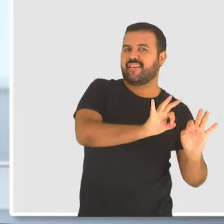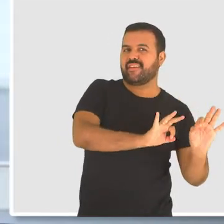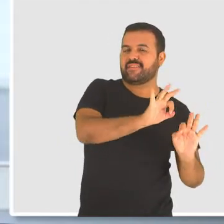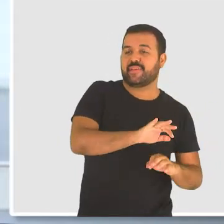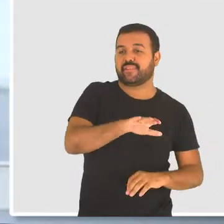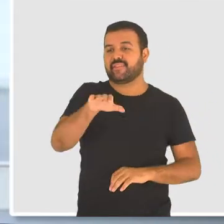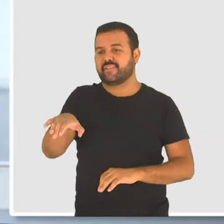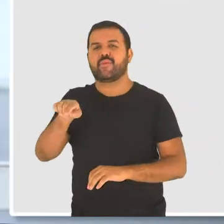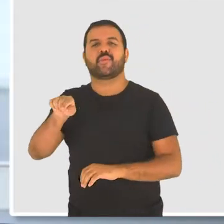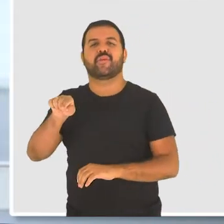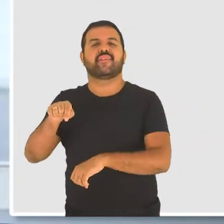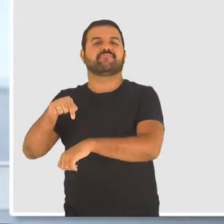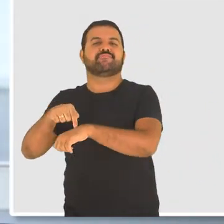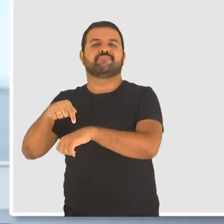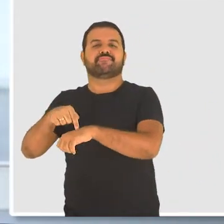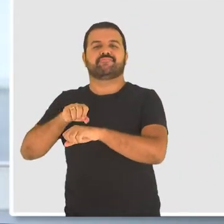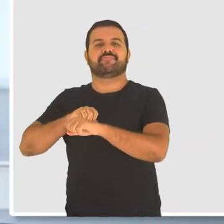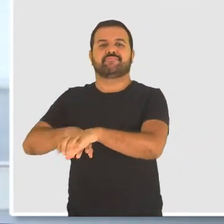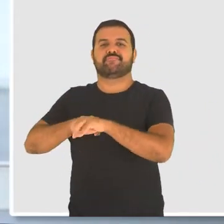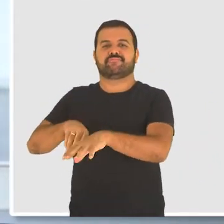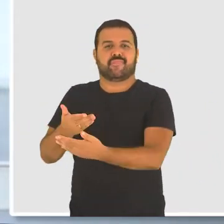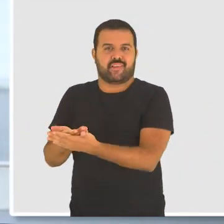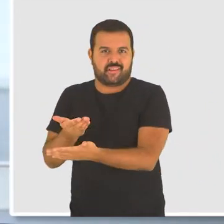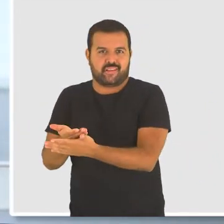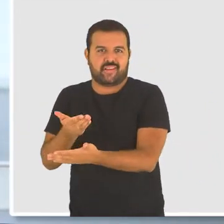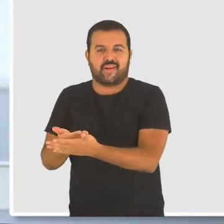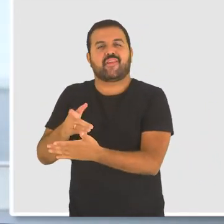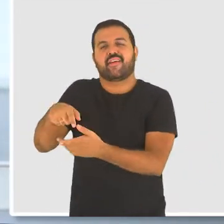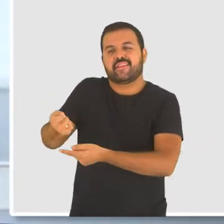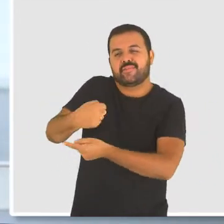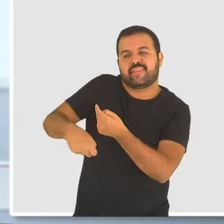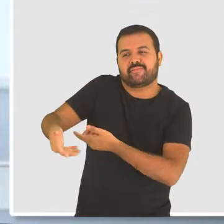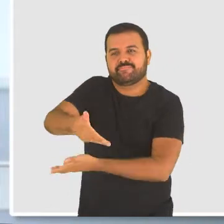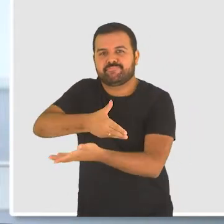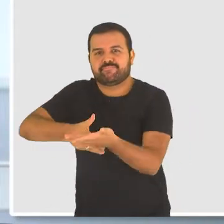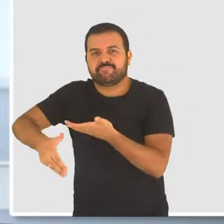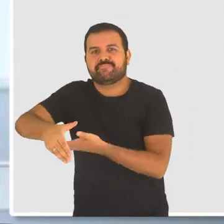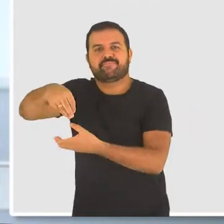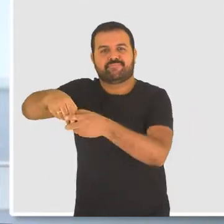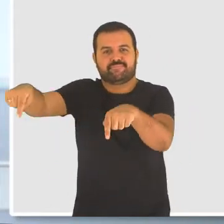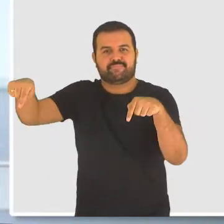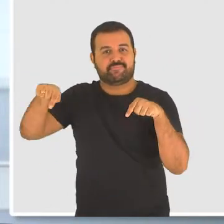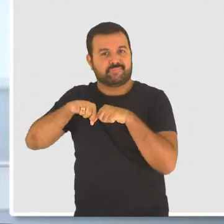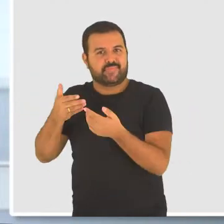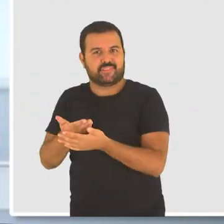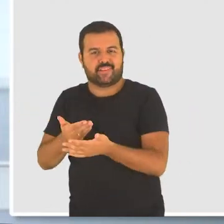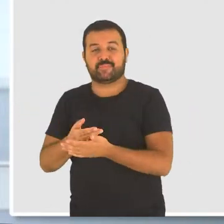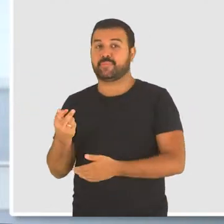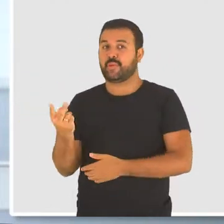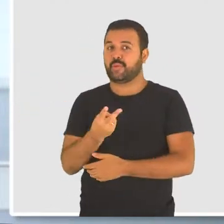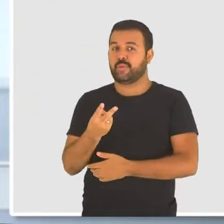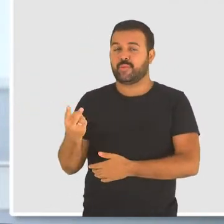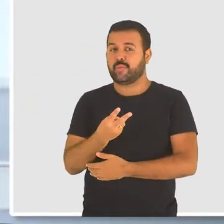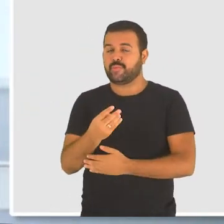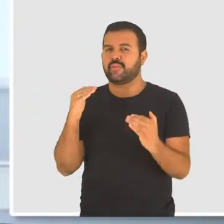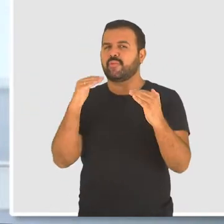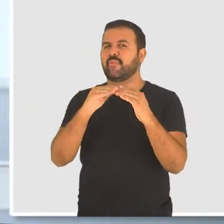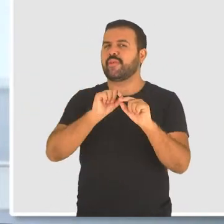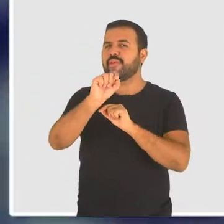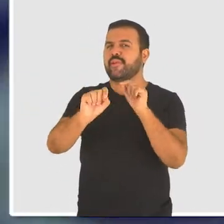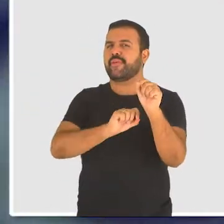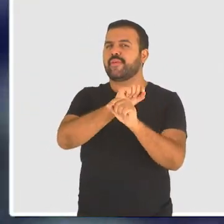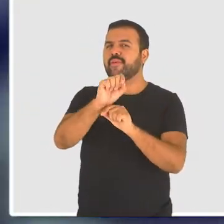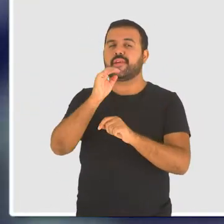planejamento e a etapa de execução da aula, de gestão daquela aula, inspirados